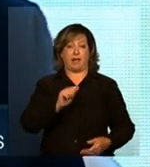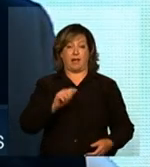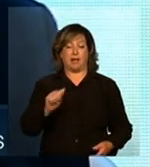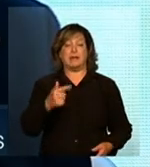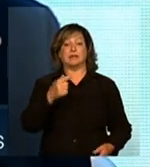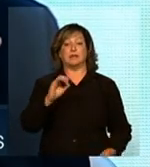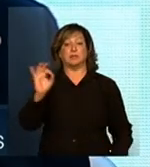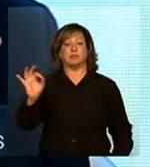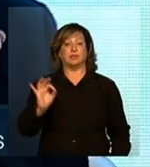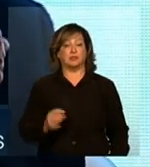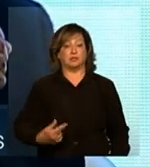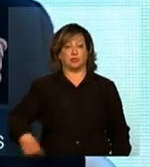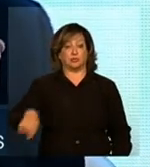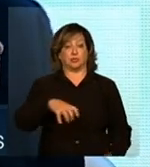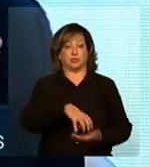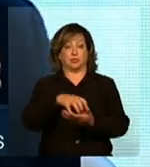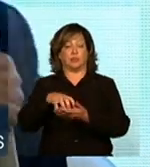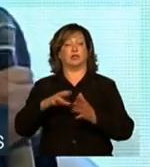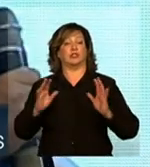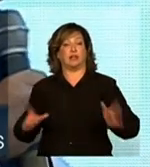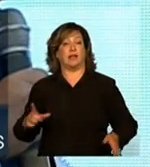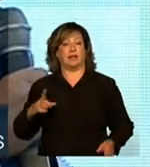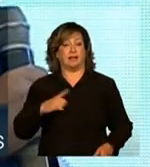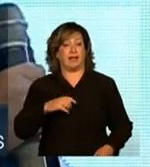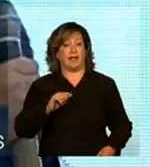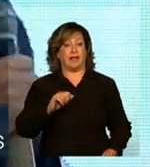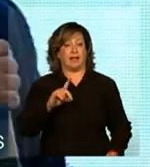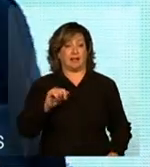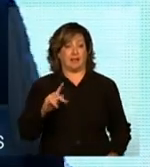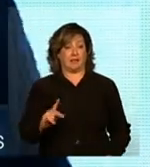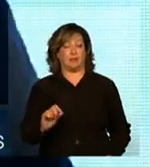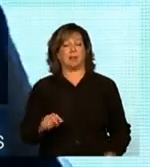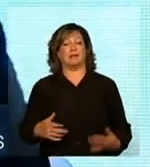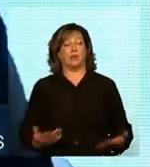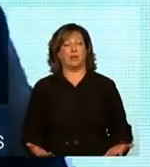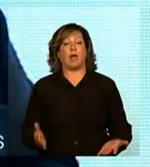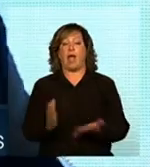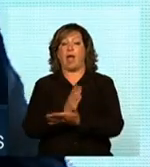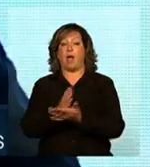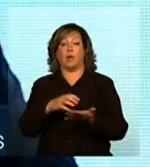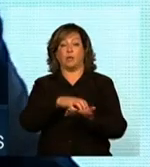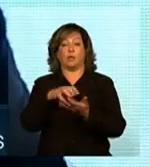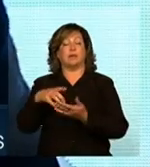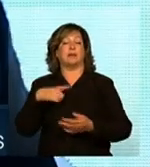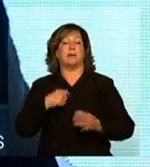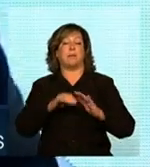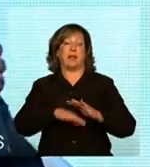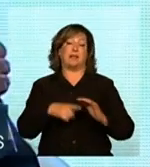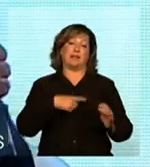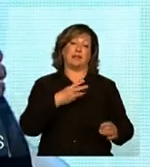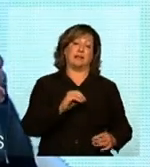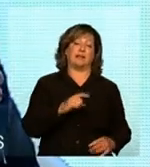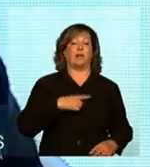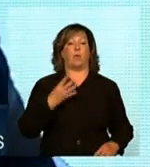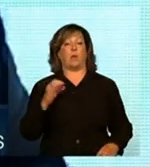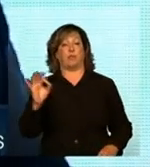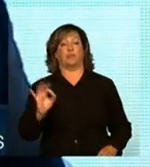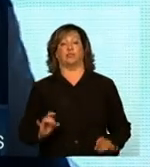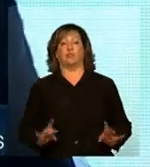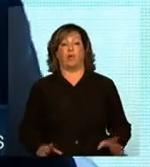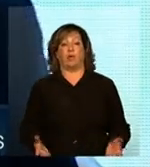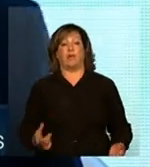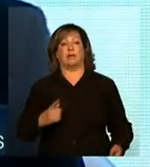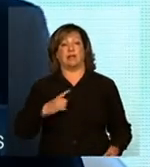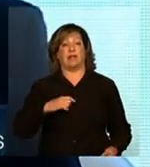70% das organizações já têm ADAP, tem algumas modalidades que ainda é muito baixo, tem 30%, 40% só que tem